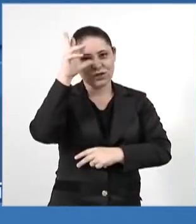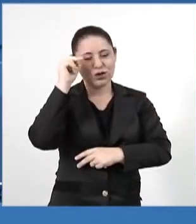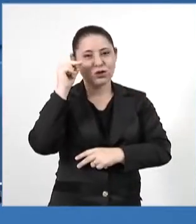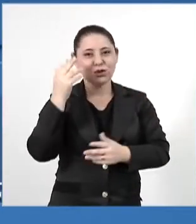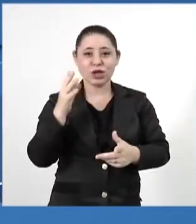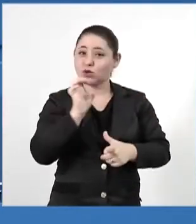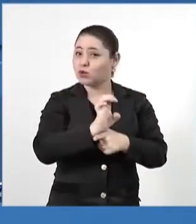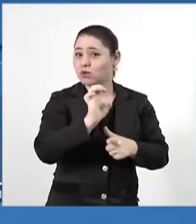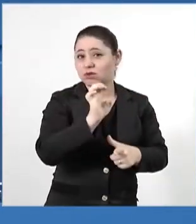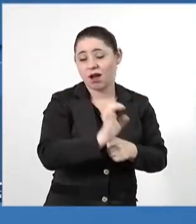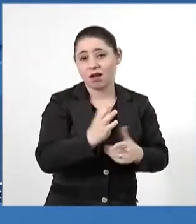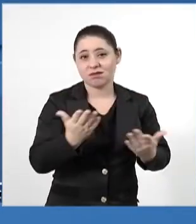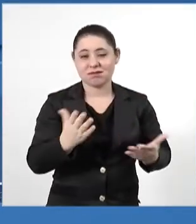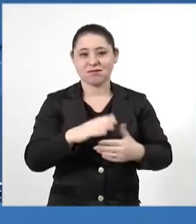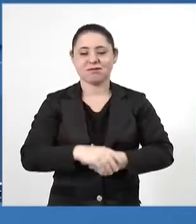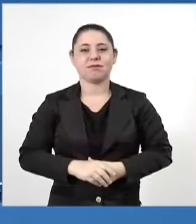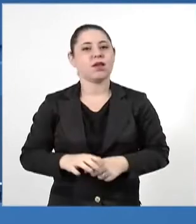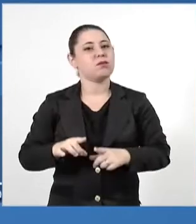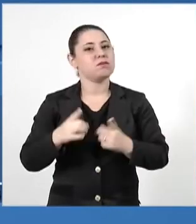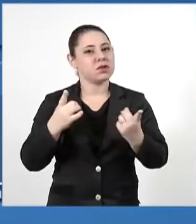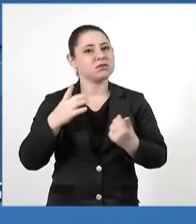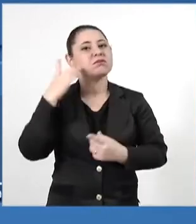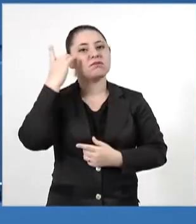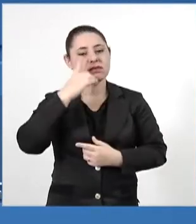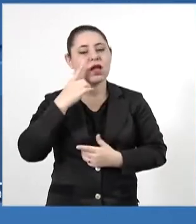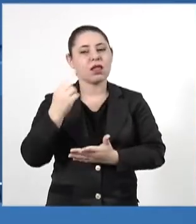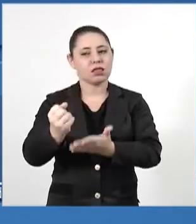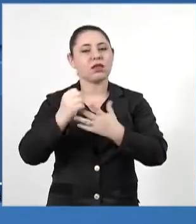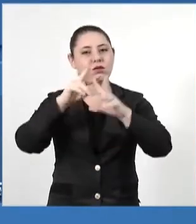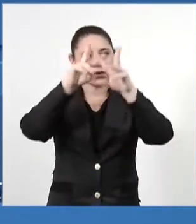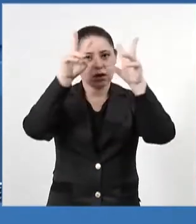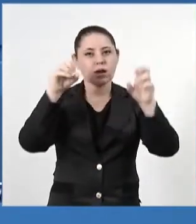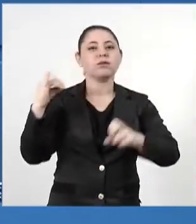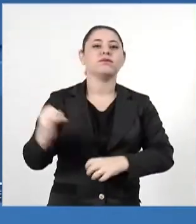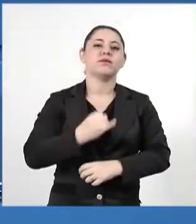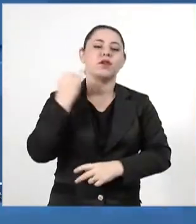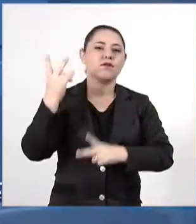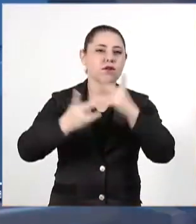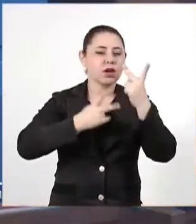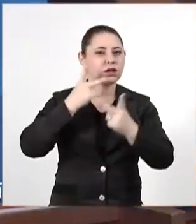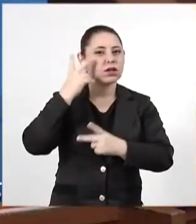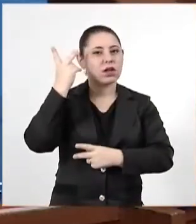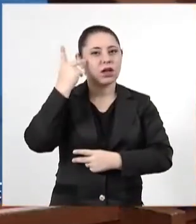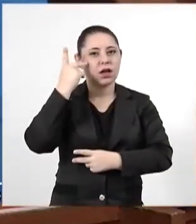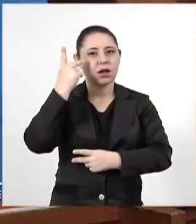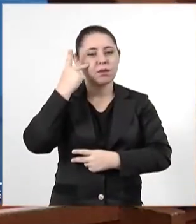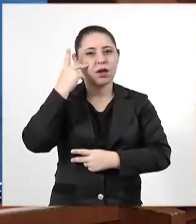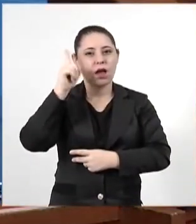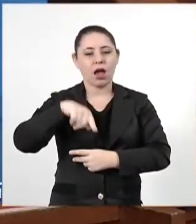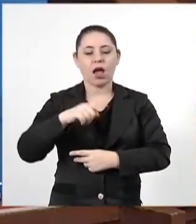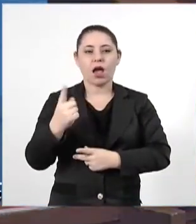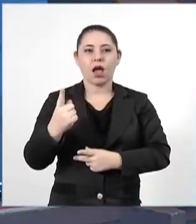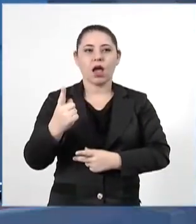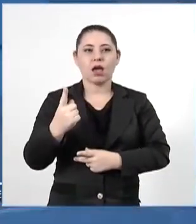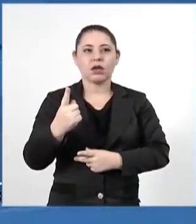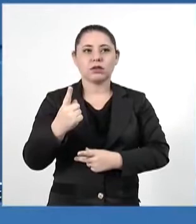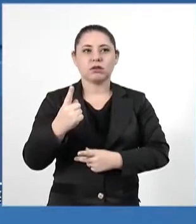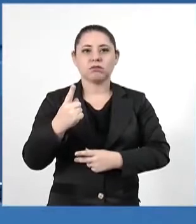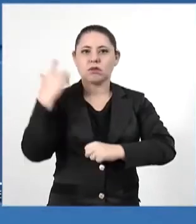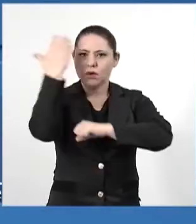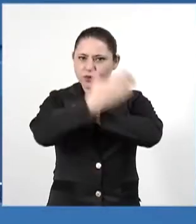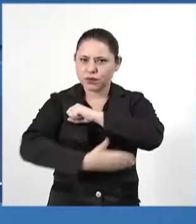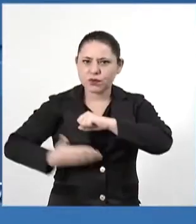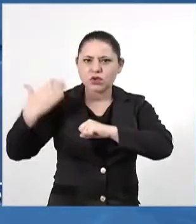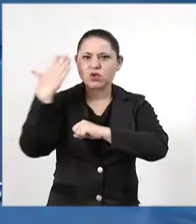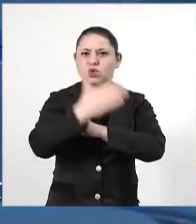do Estado. Mas Vossa Excelência traz aqui um tema importante, e vi que Pedro Kemp, que é um dos grande defensor